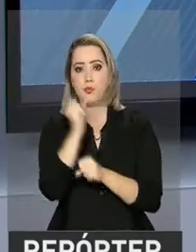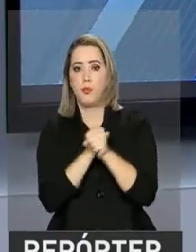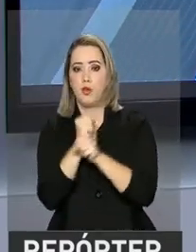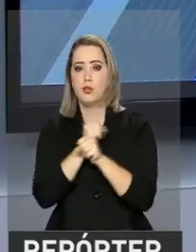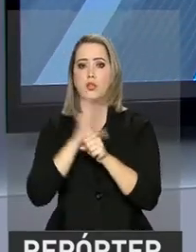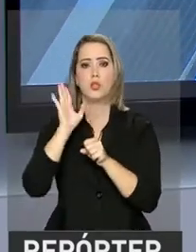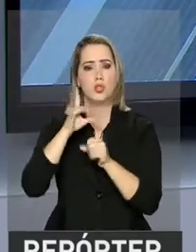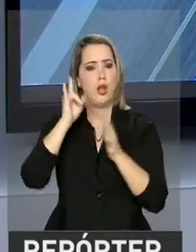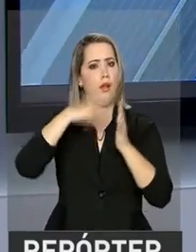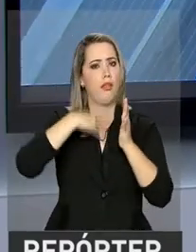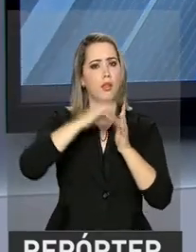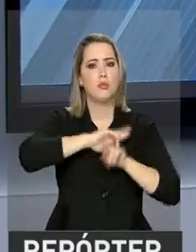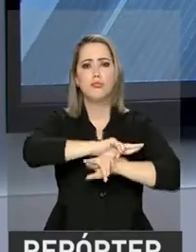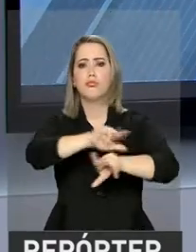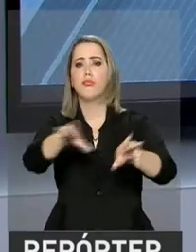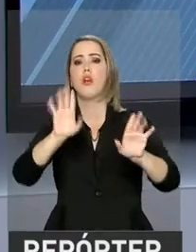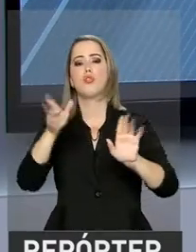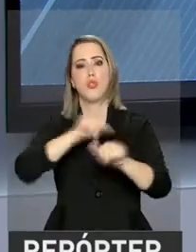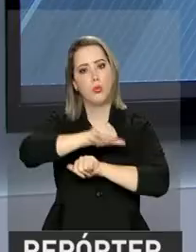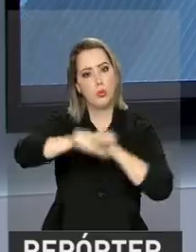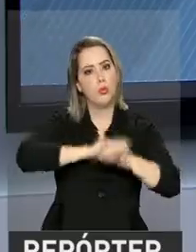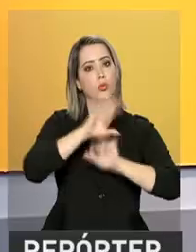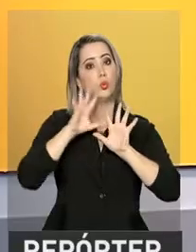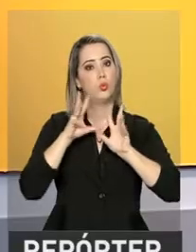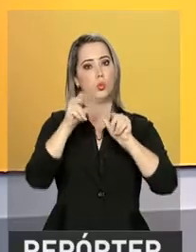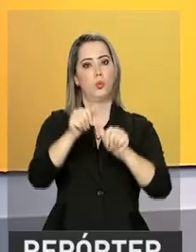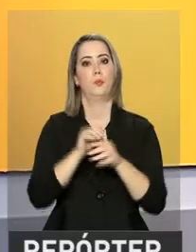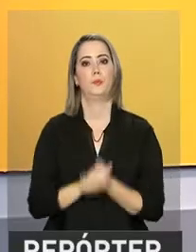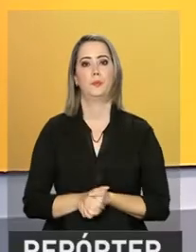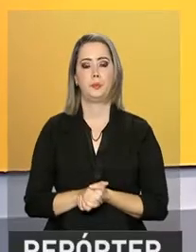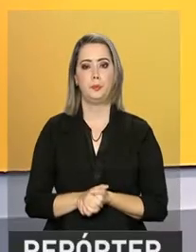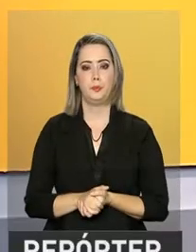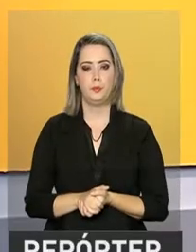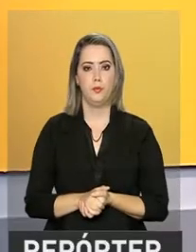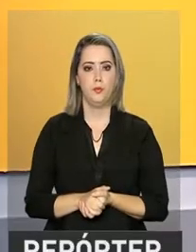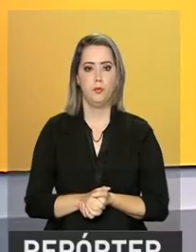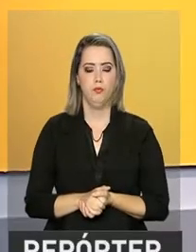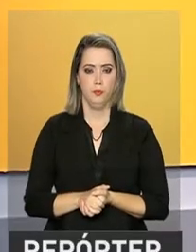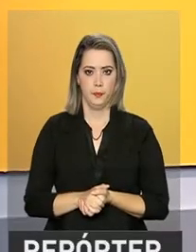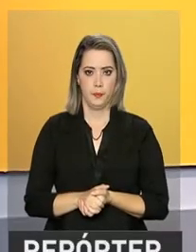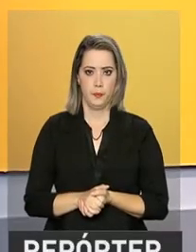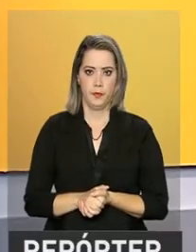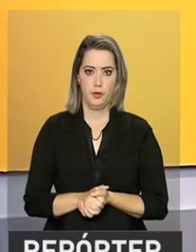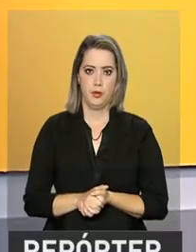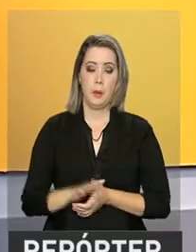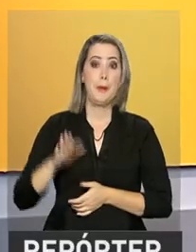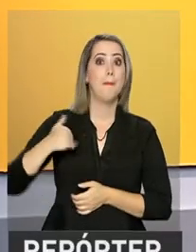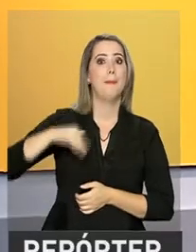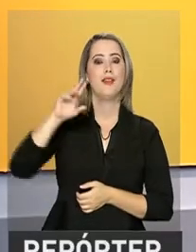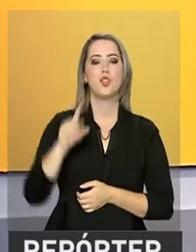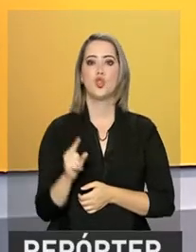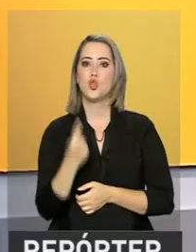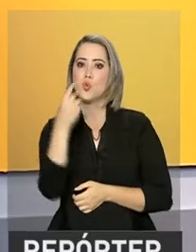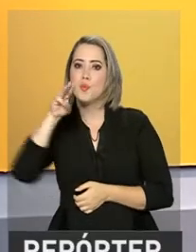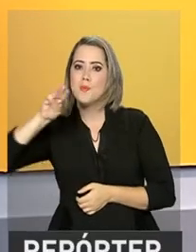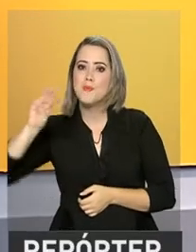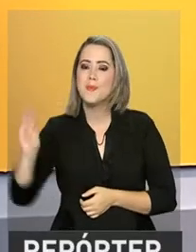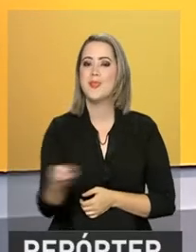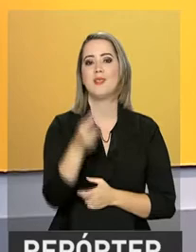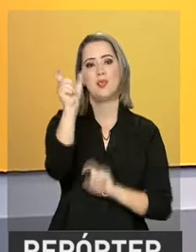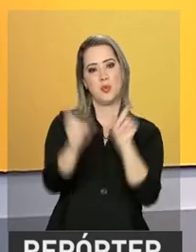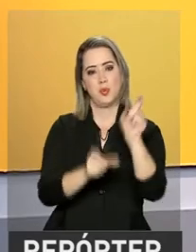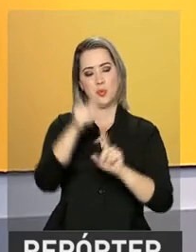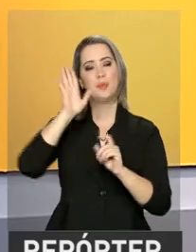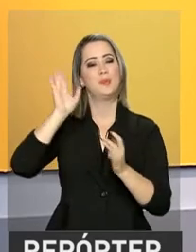vão estar com um novo código de segurança de 1 milhão e 600 mil candidatos já fizeram